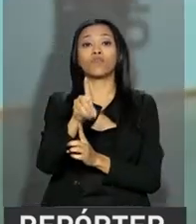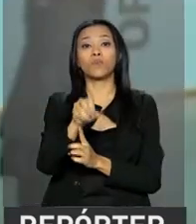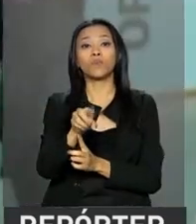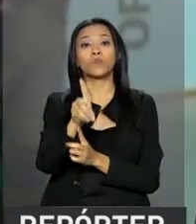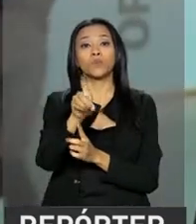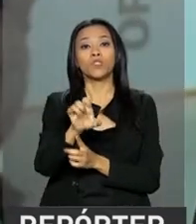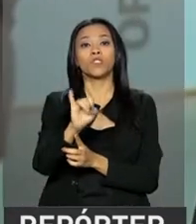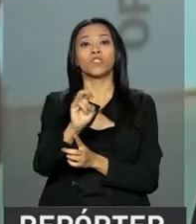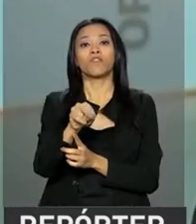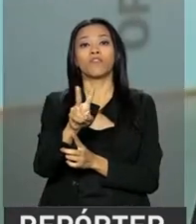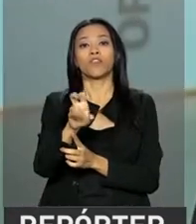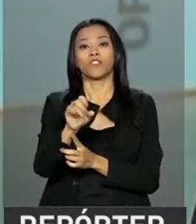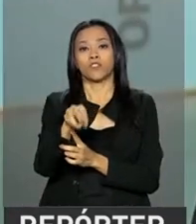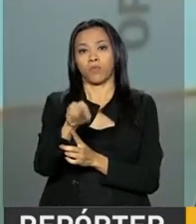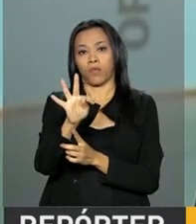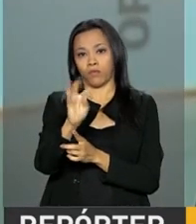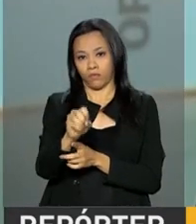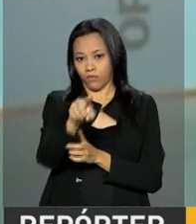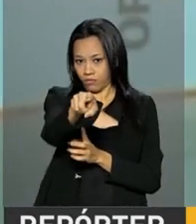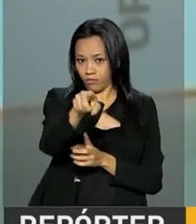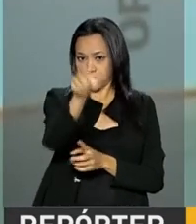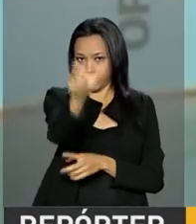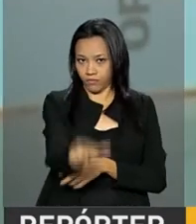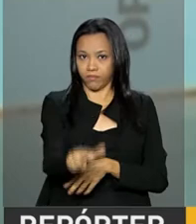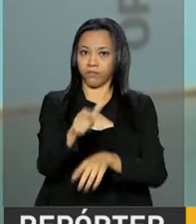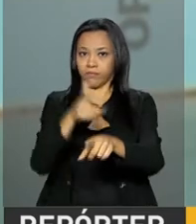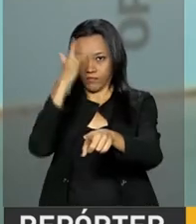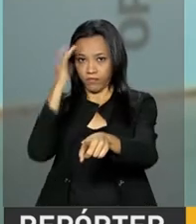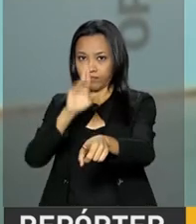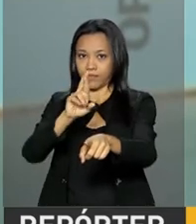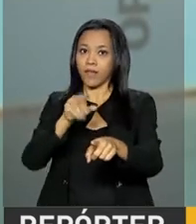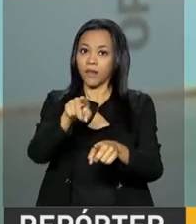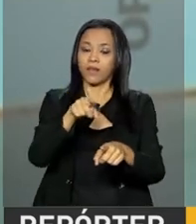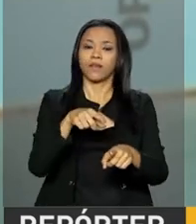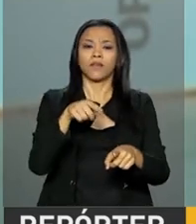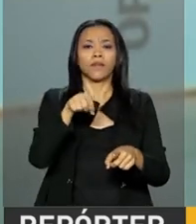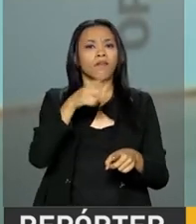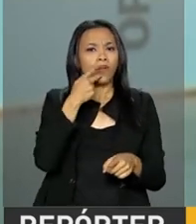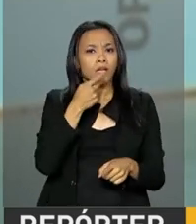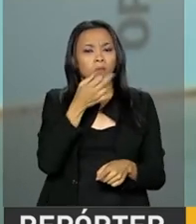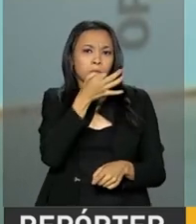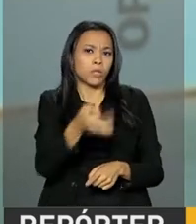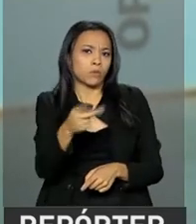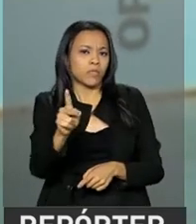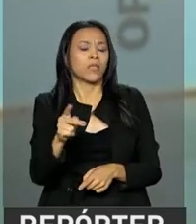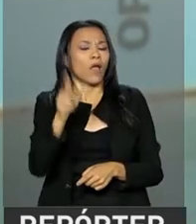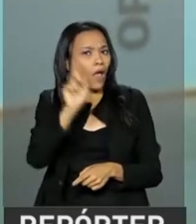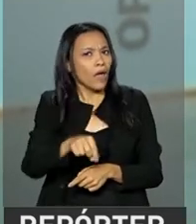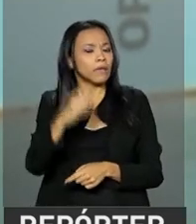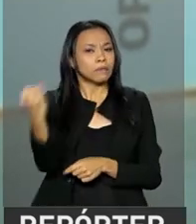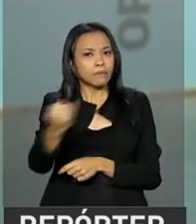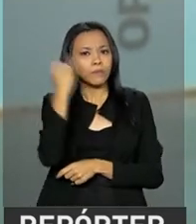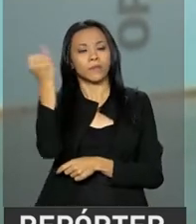geral, a grande maioria confia muito nessa reforma. Ela é fundamental para